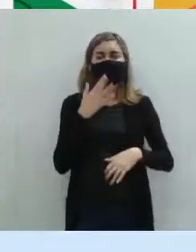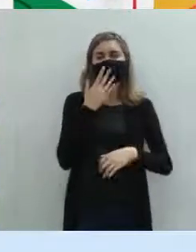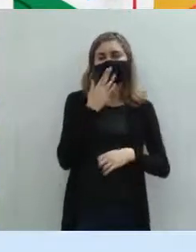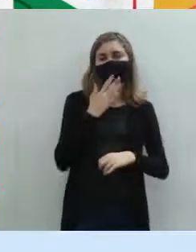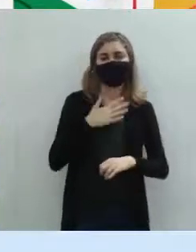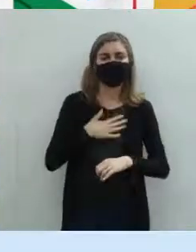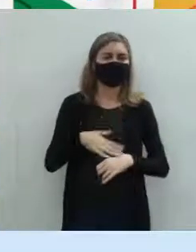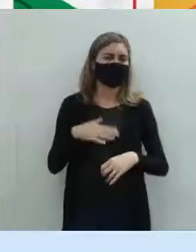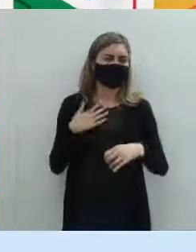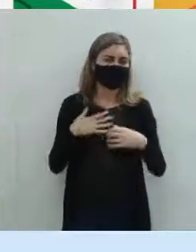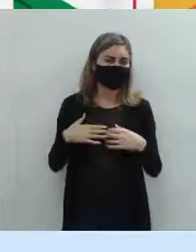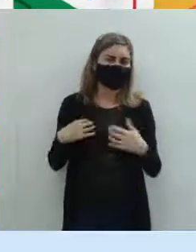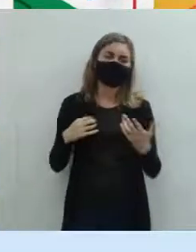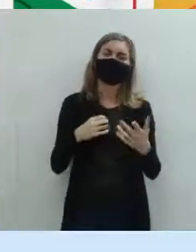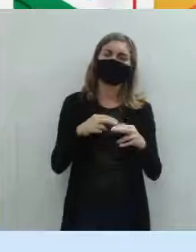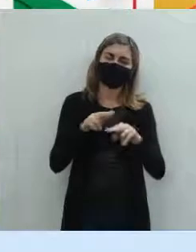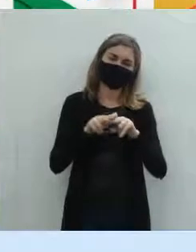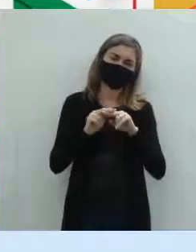Bem calminhas,